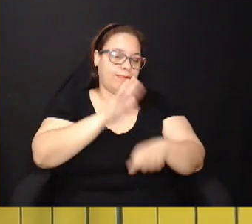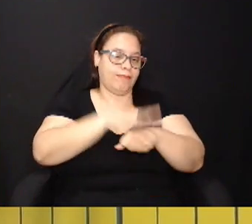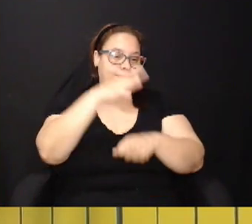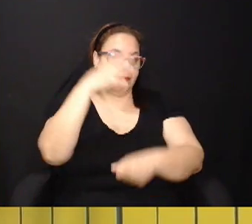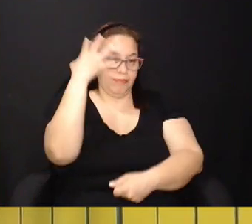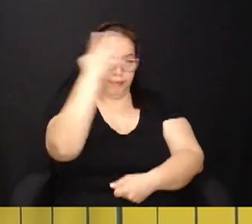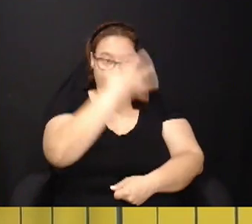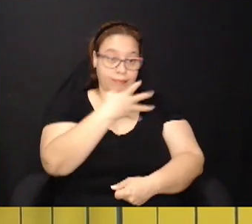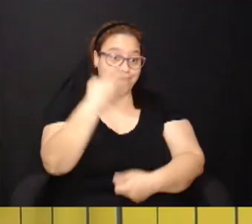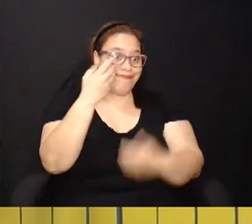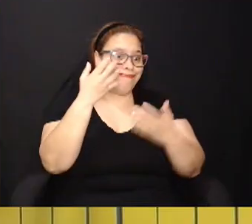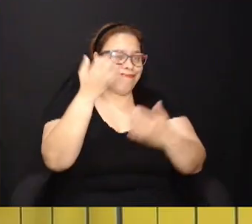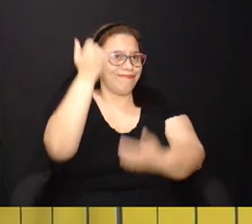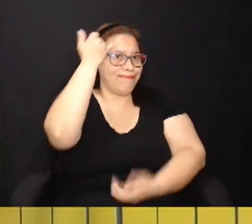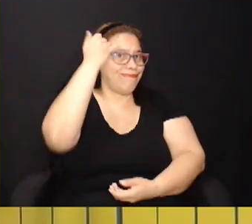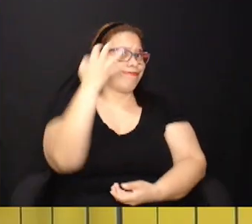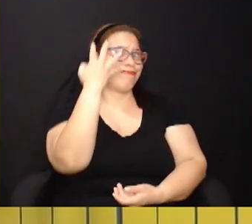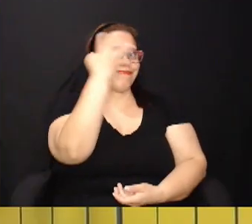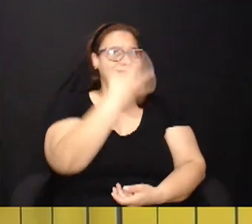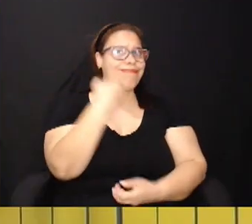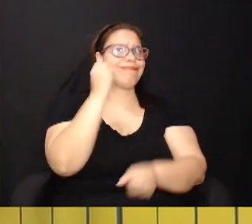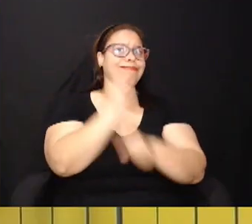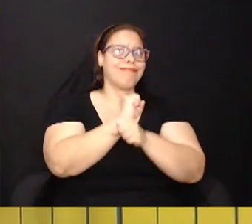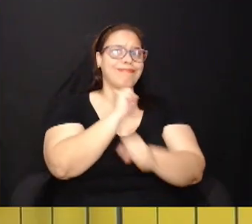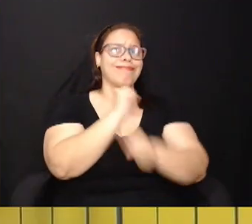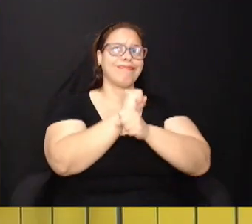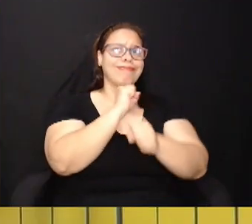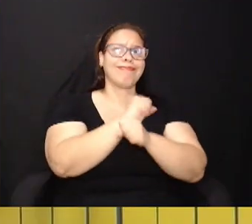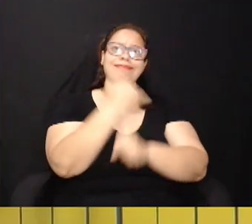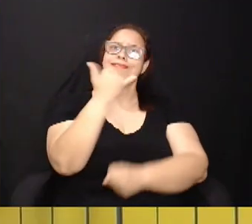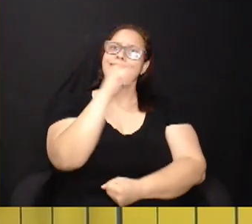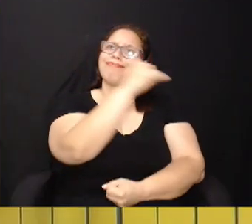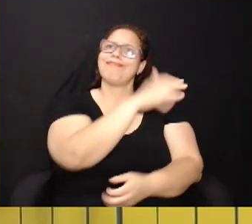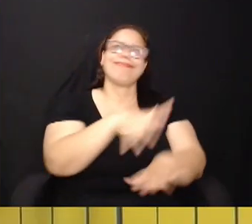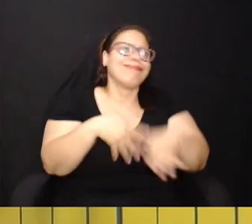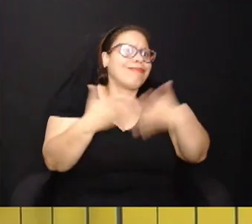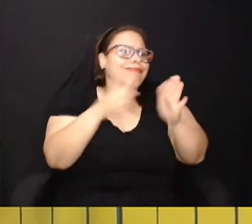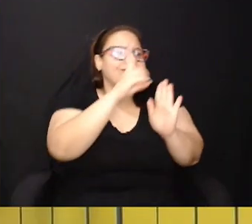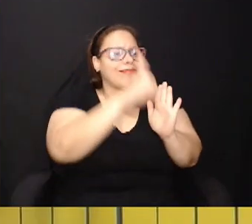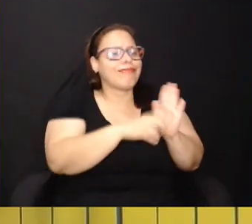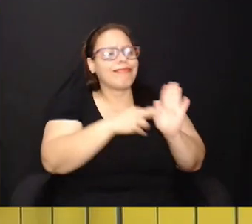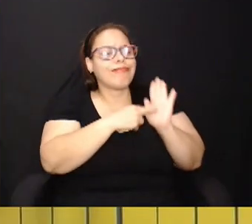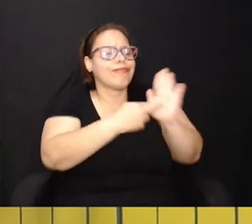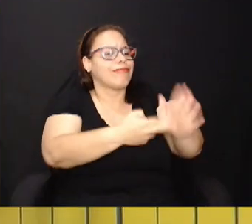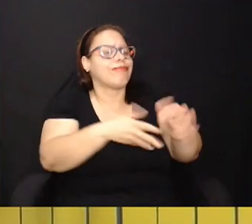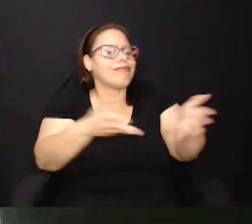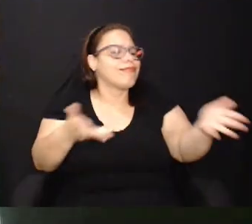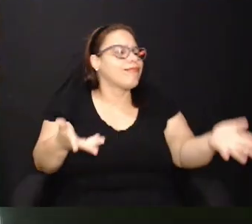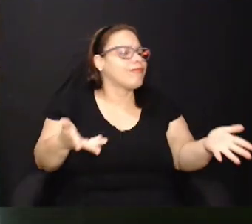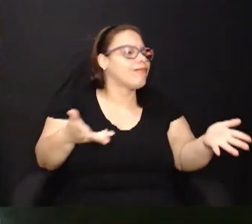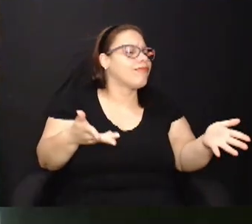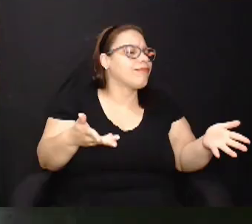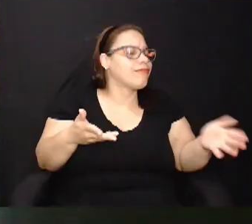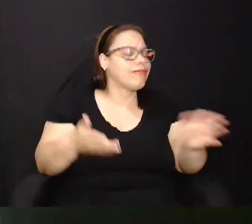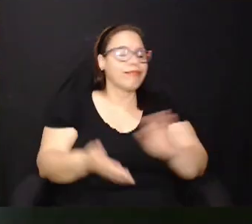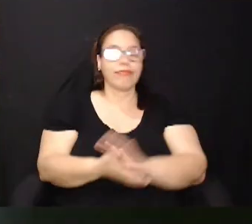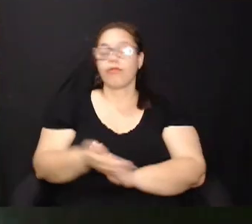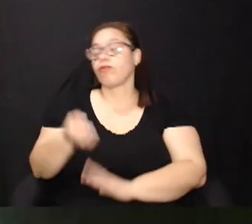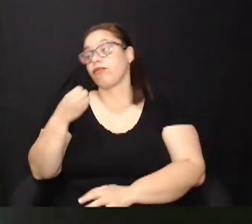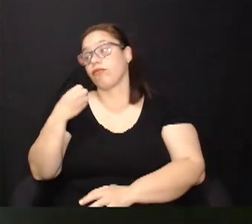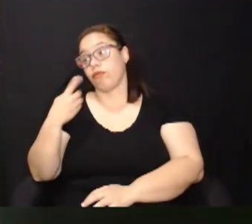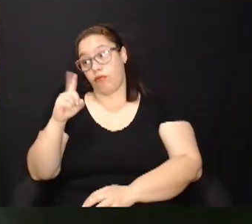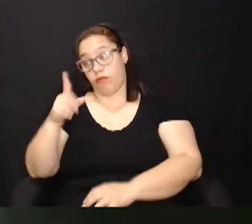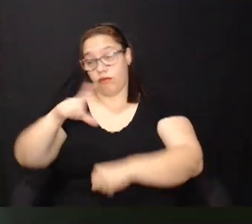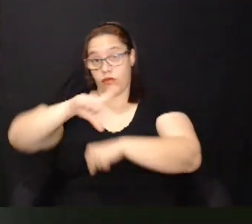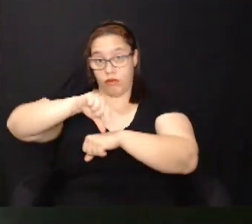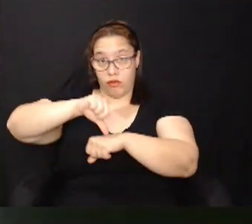Imagina 4 horas esperando o seu voo. Qual é o meu direito referente a esses atrasos? Vamos lá. O seu voo atrasou por